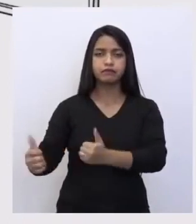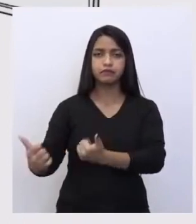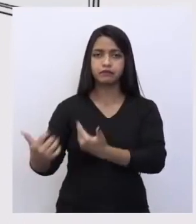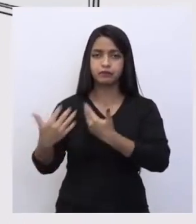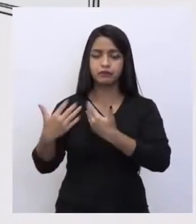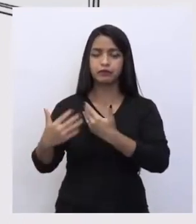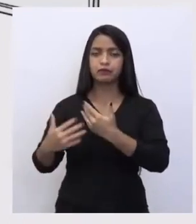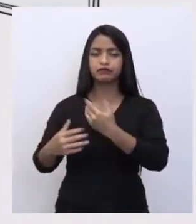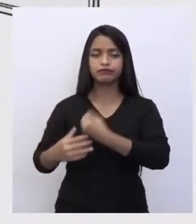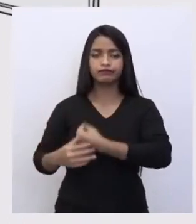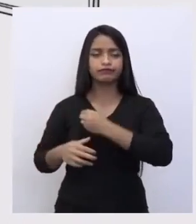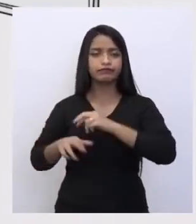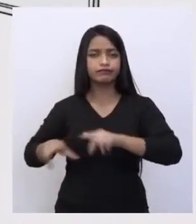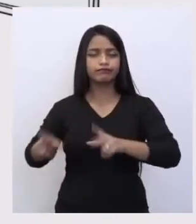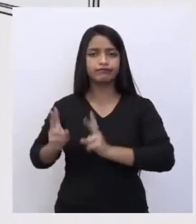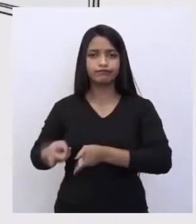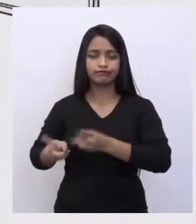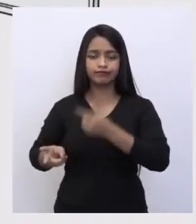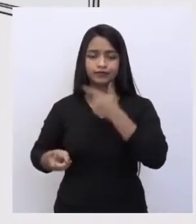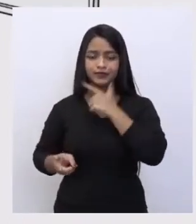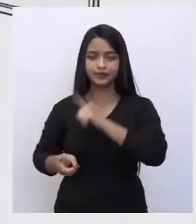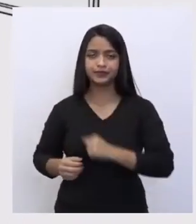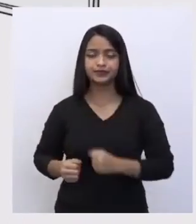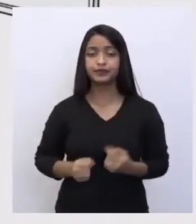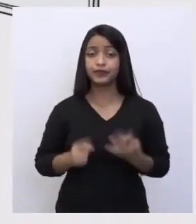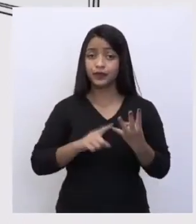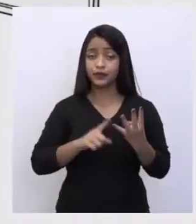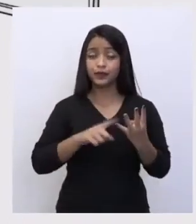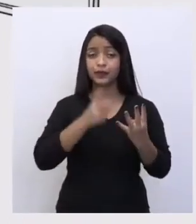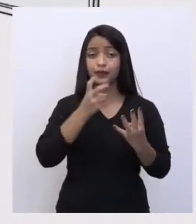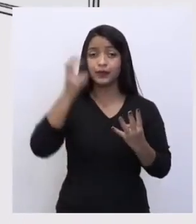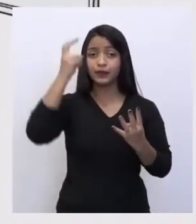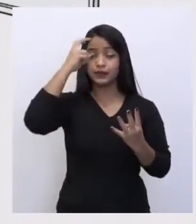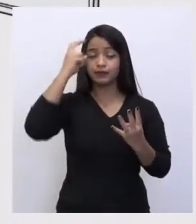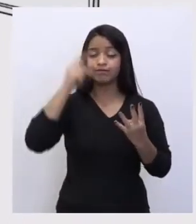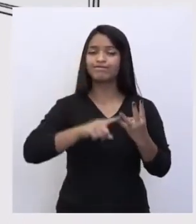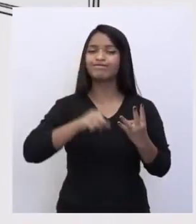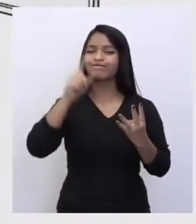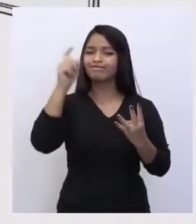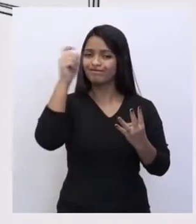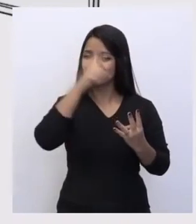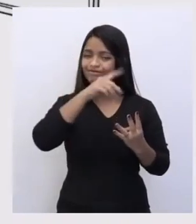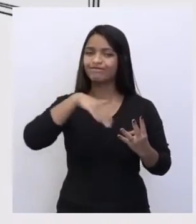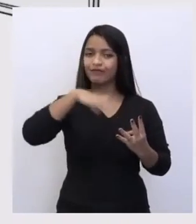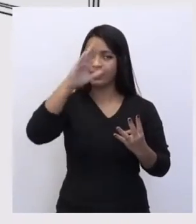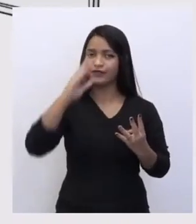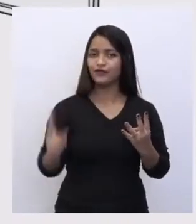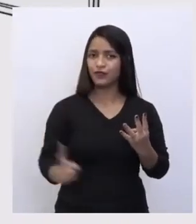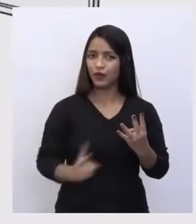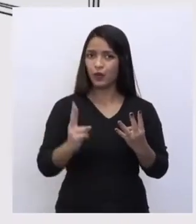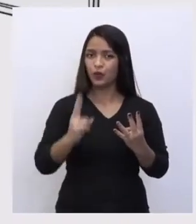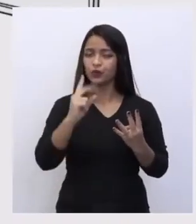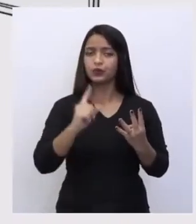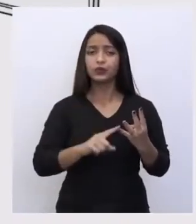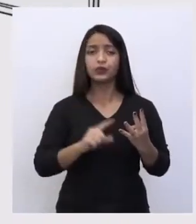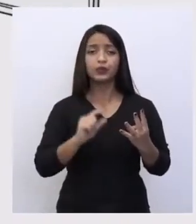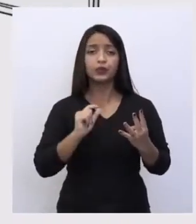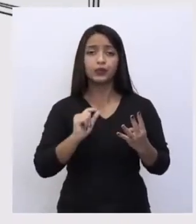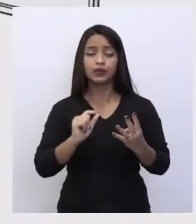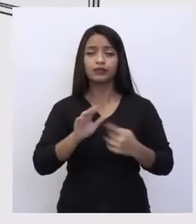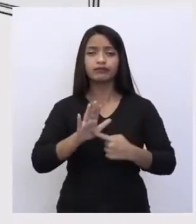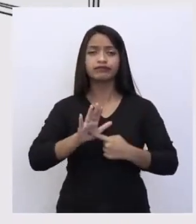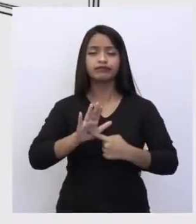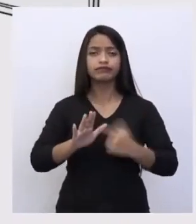biológica. 4. Cultural, considerada a categoria mais difícil de valorar, que é aquela que oferece beleza